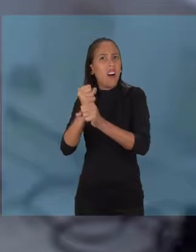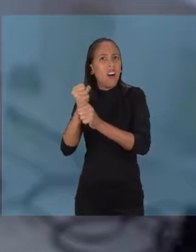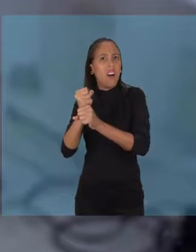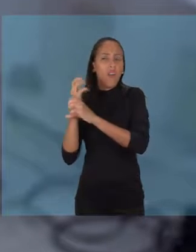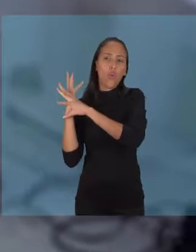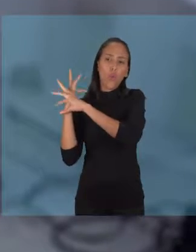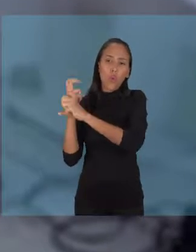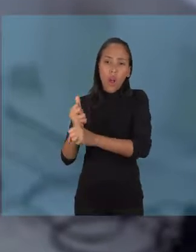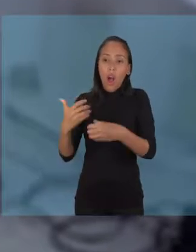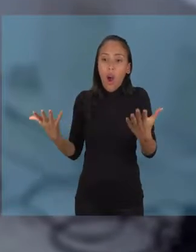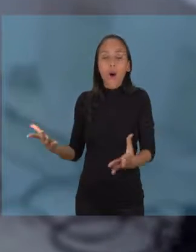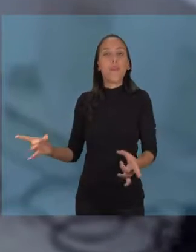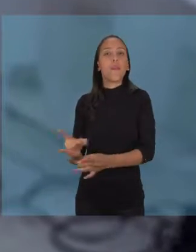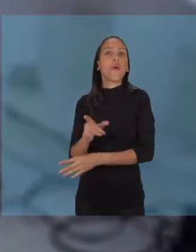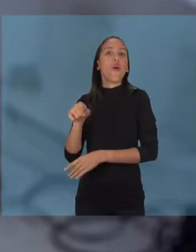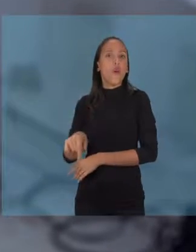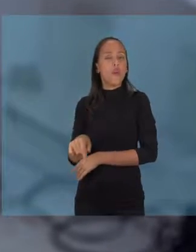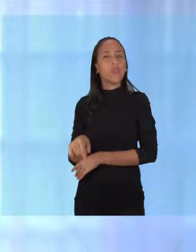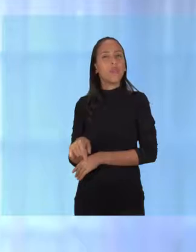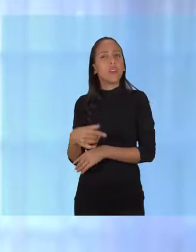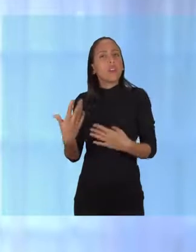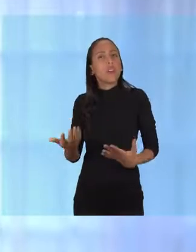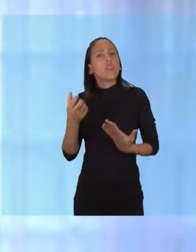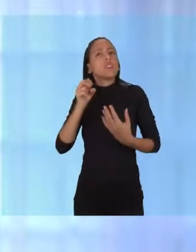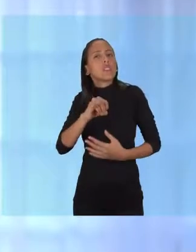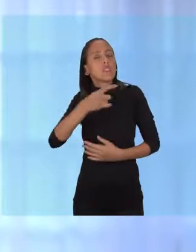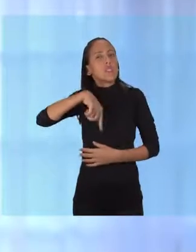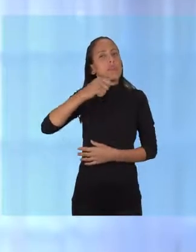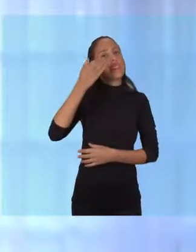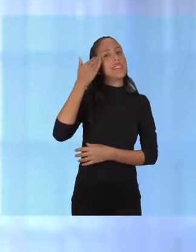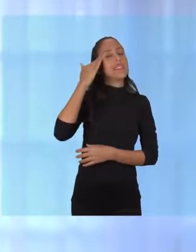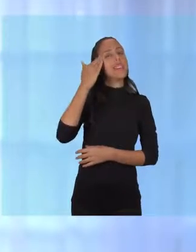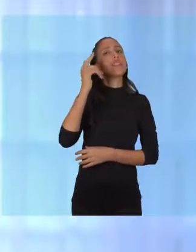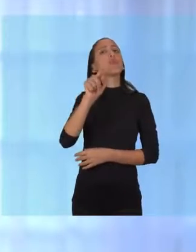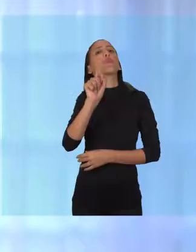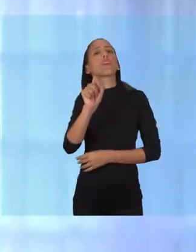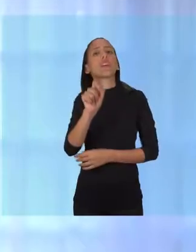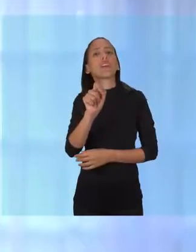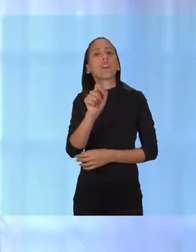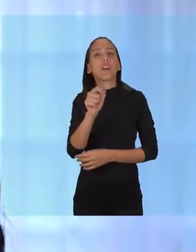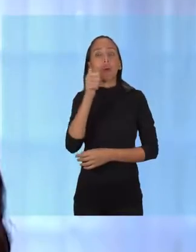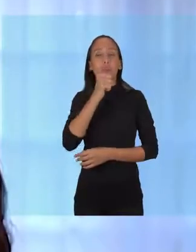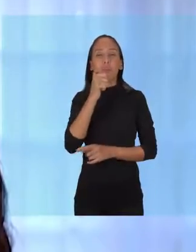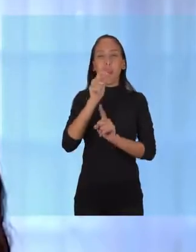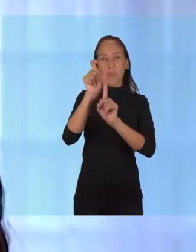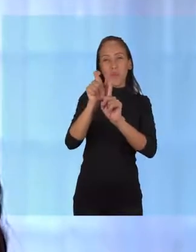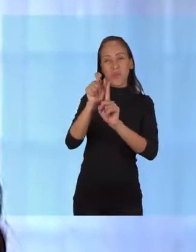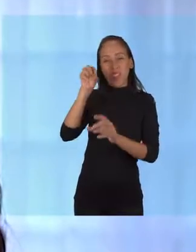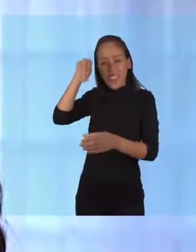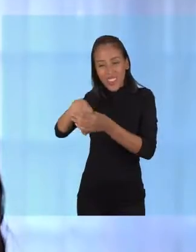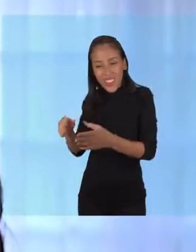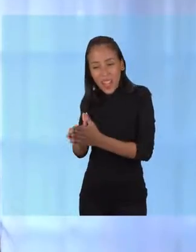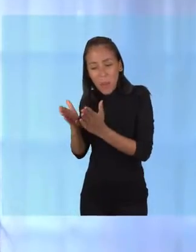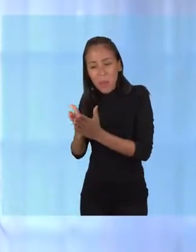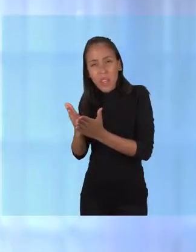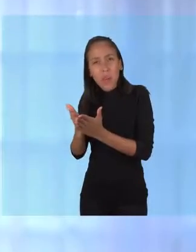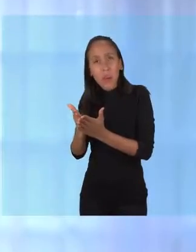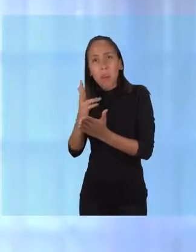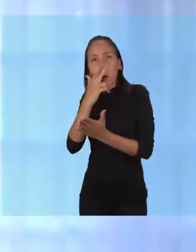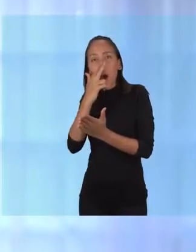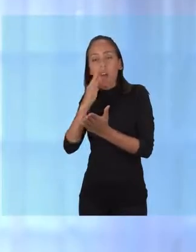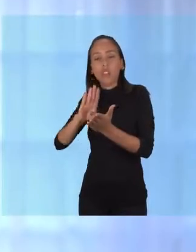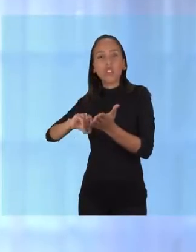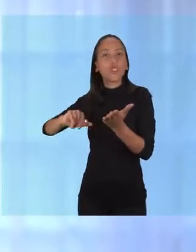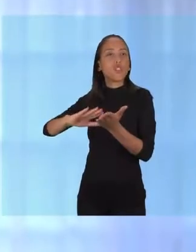nós conhecemos hoje. Então, desconstruir e entender que a figura feminina ela foi ocultada dos textos, ela